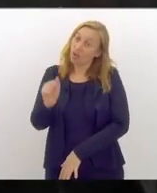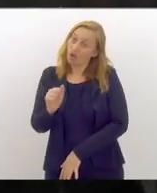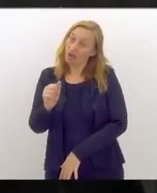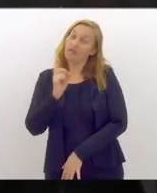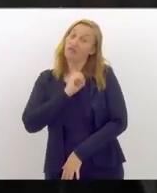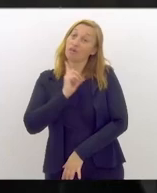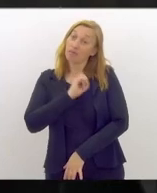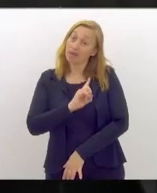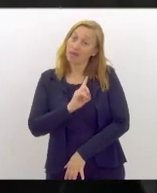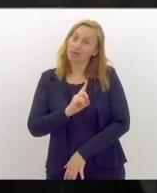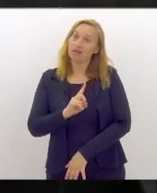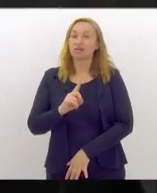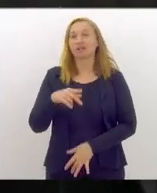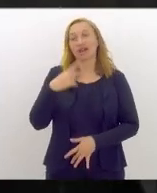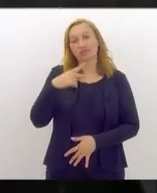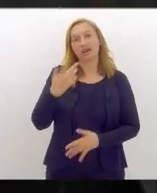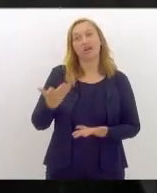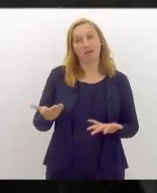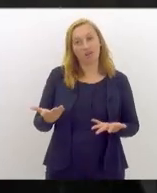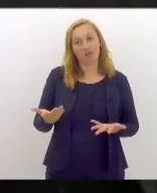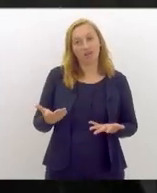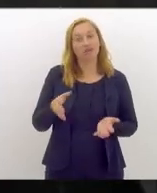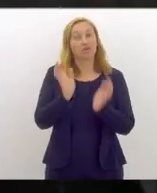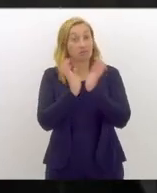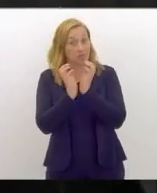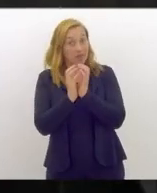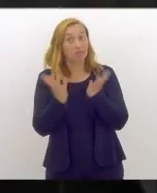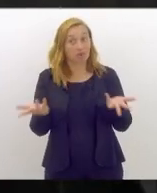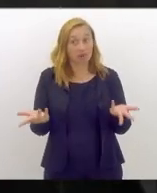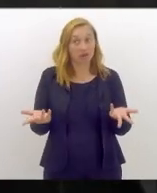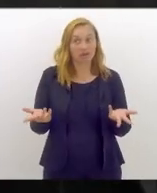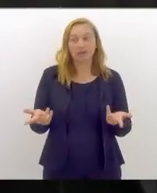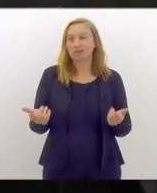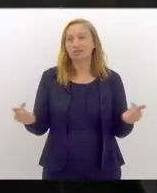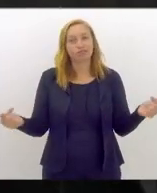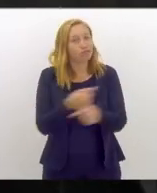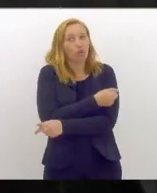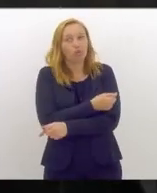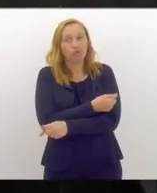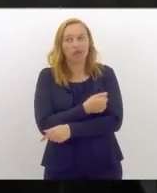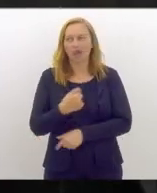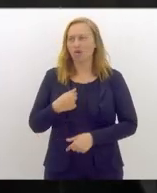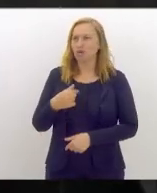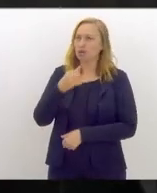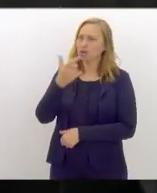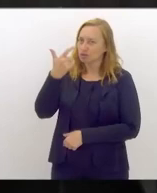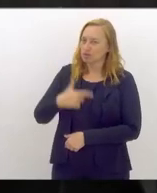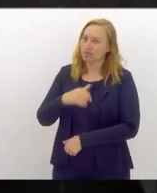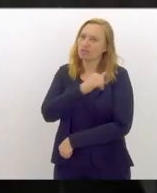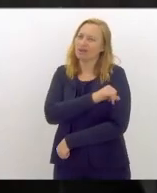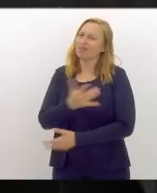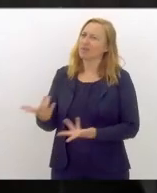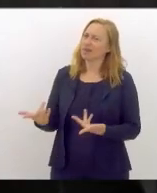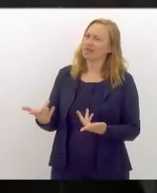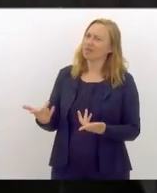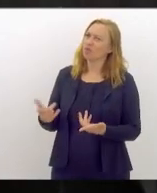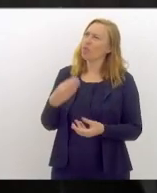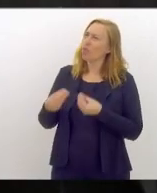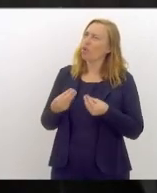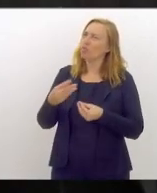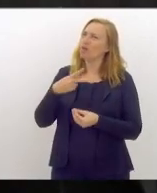Flamengo só que sotaque sotaque né Pernambucano então não colava no Recife carioca né Putz mas carioca